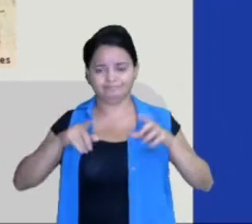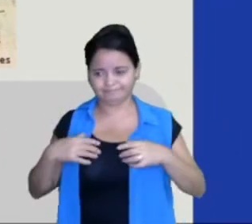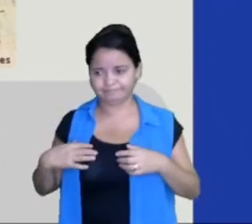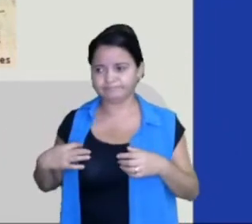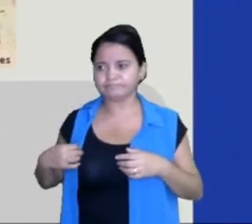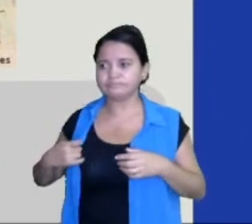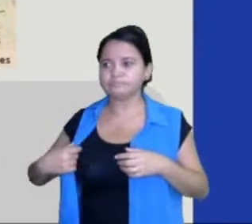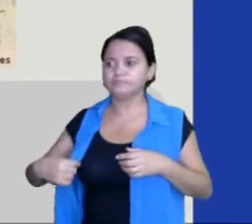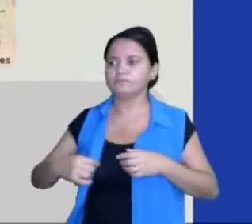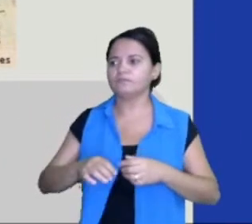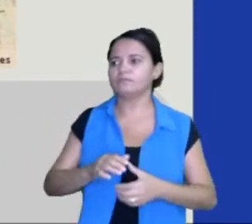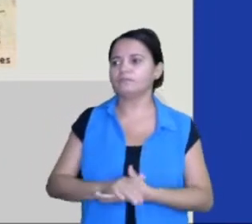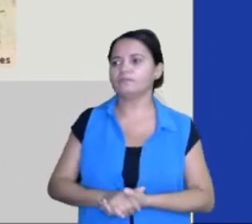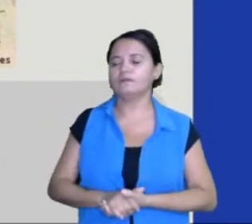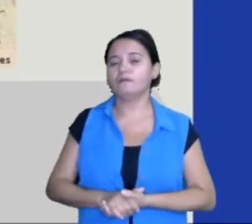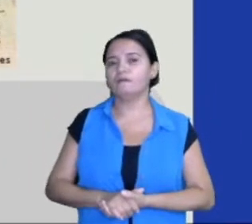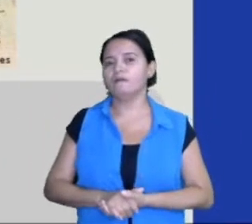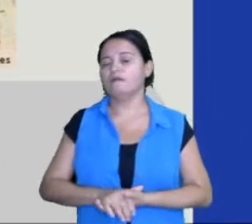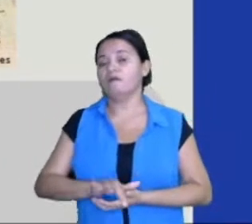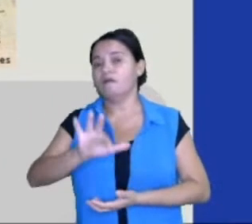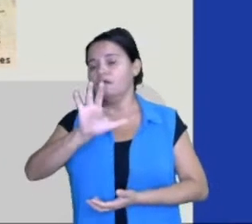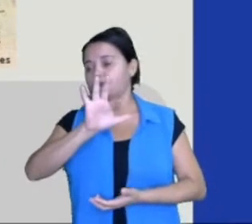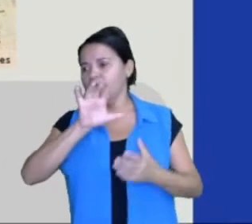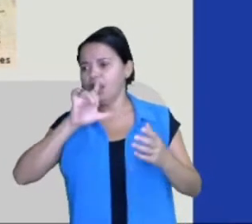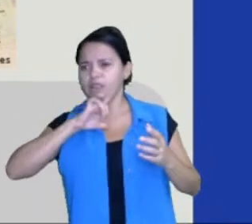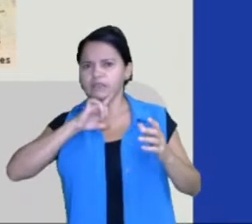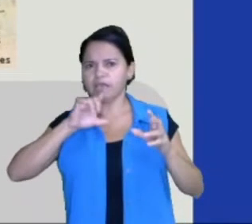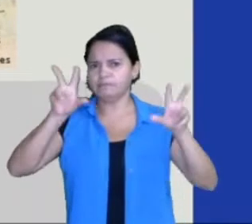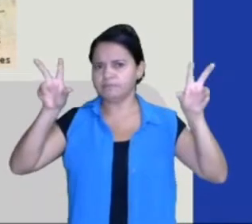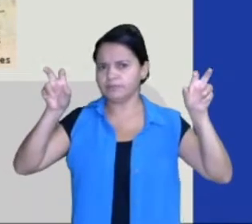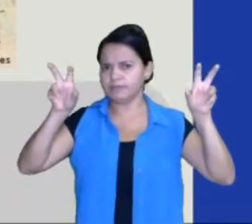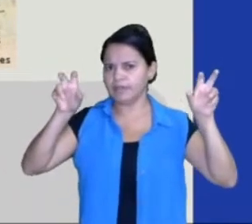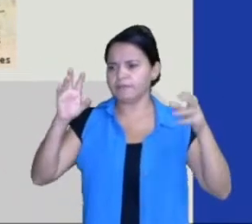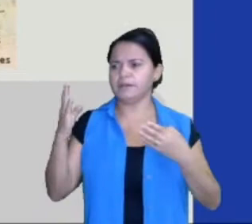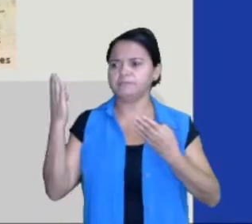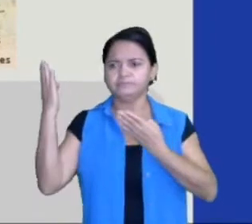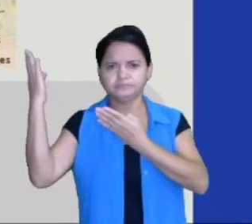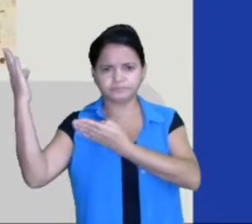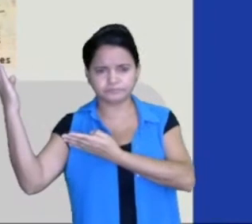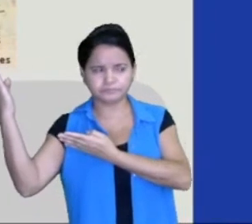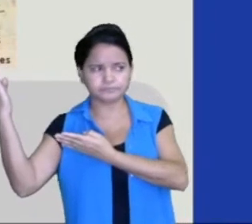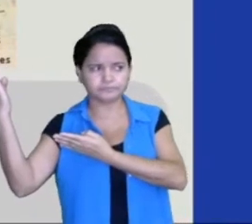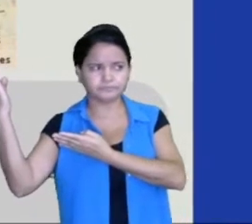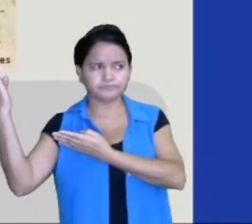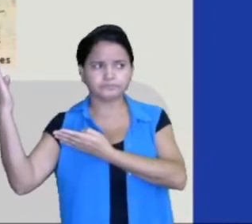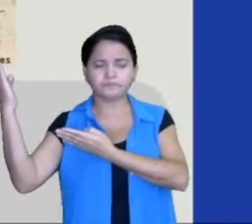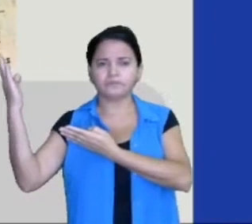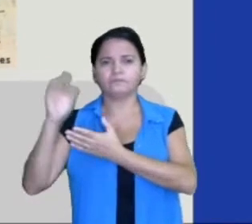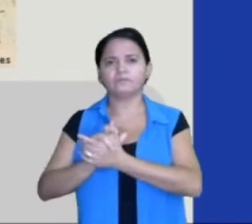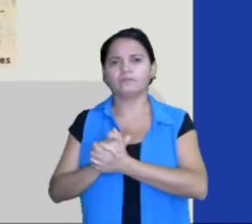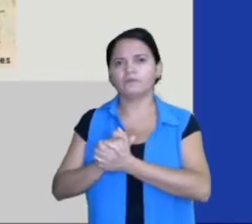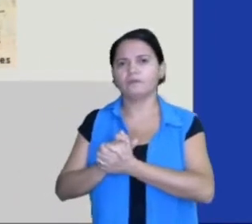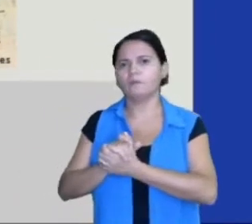Bom, festa do chá de Boston. Bom, pessoal, isso é só uma imagem do que